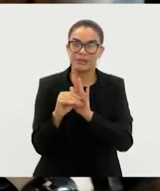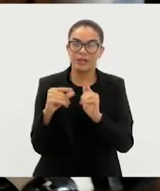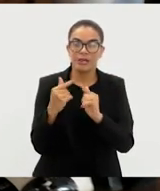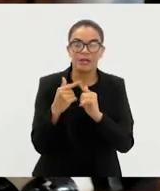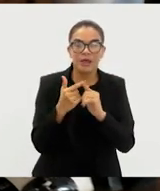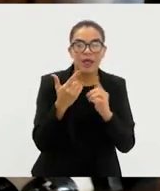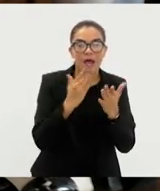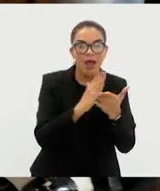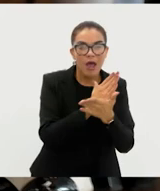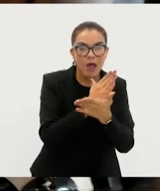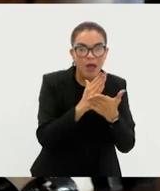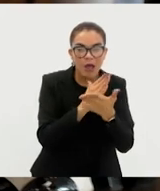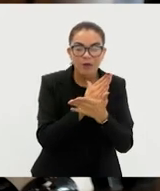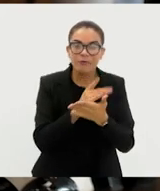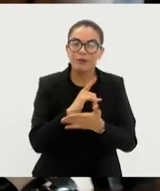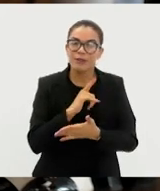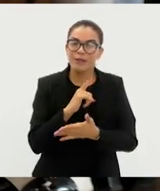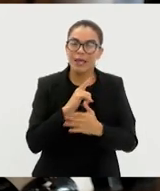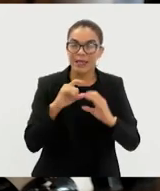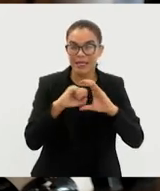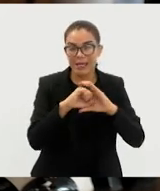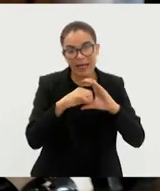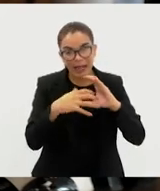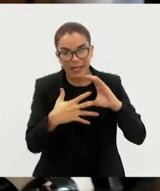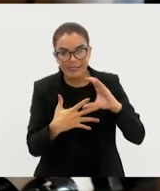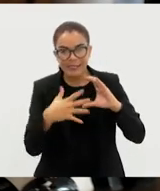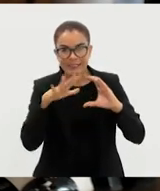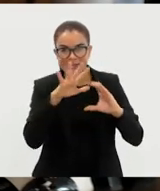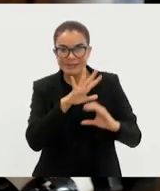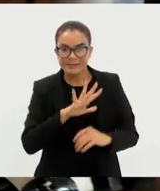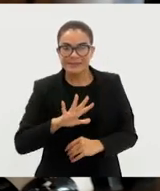delas têm um caráter absolutamente